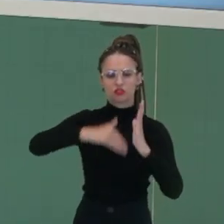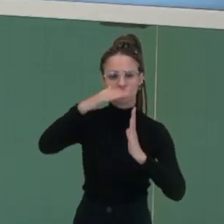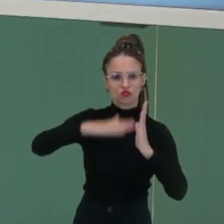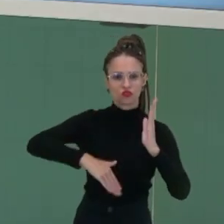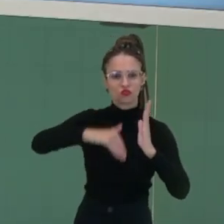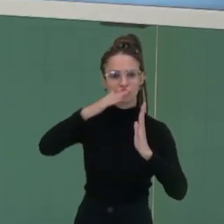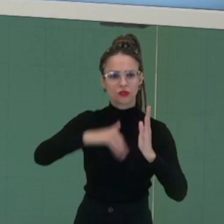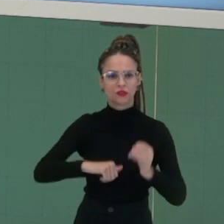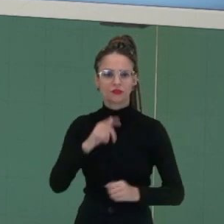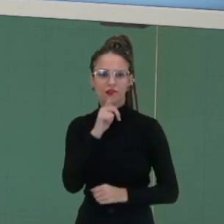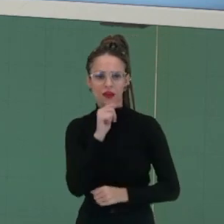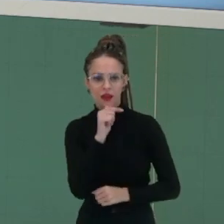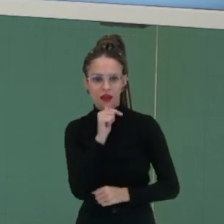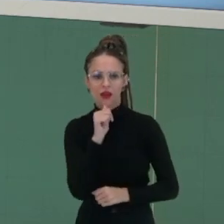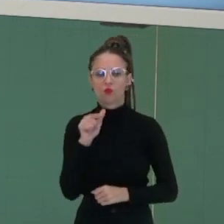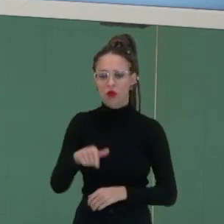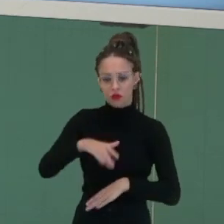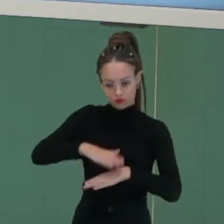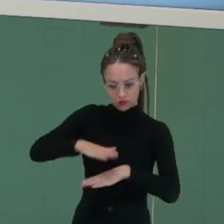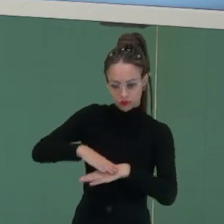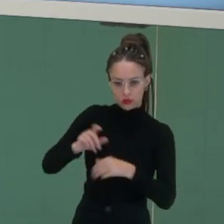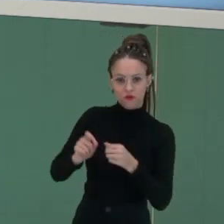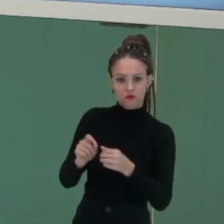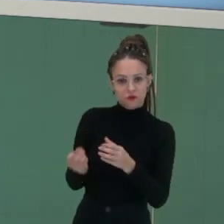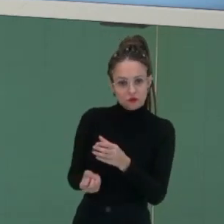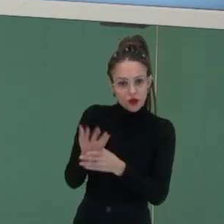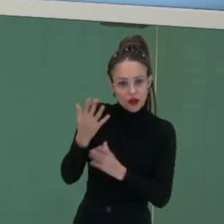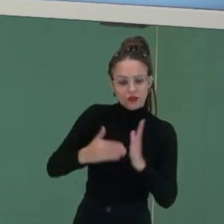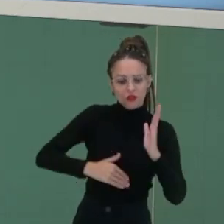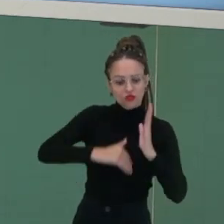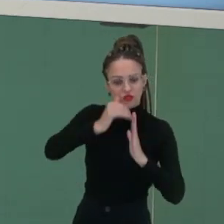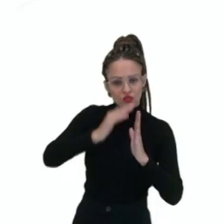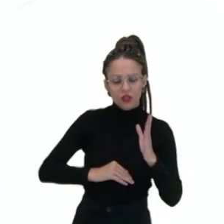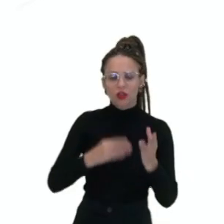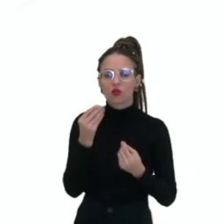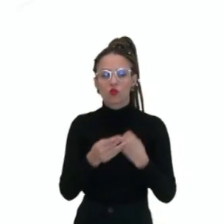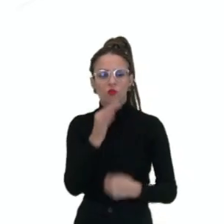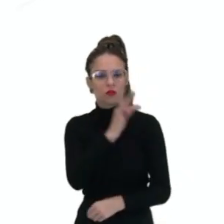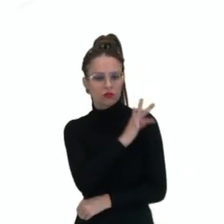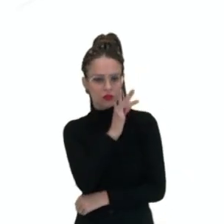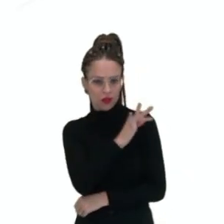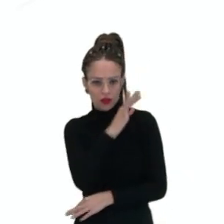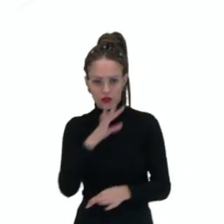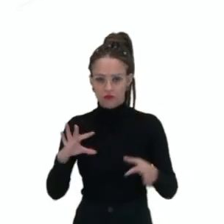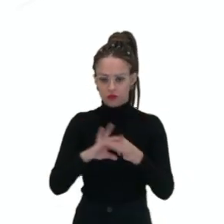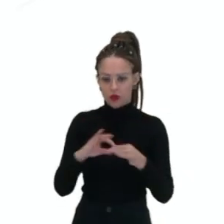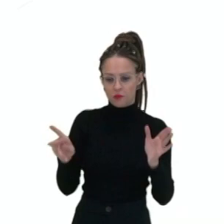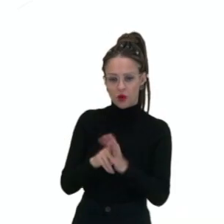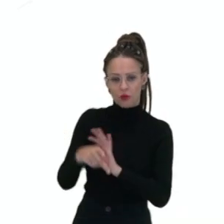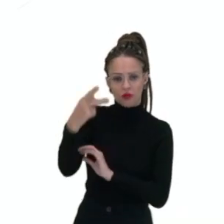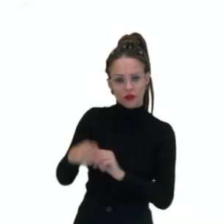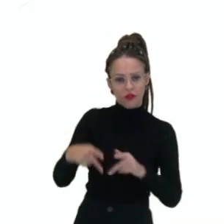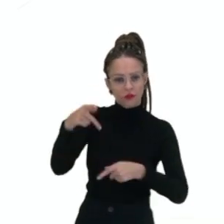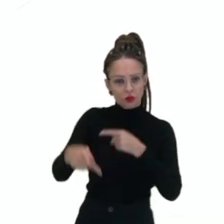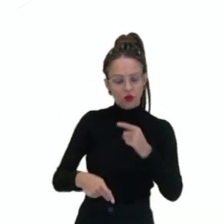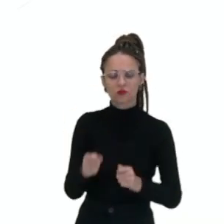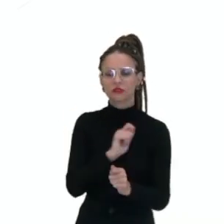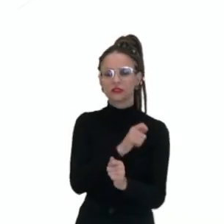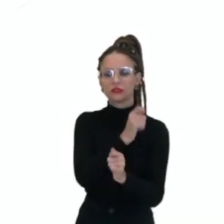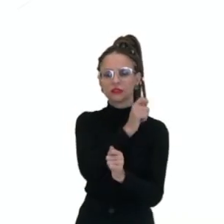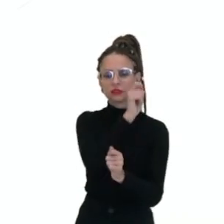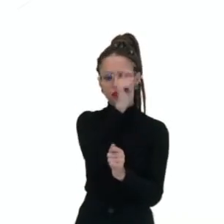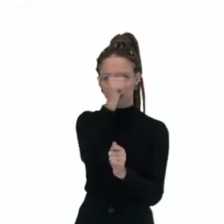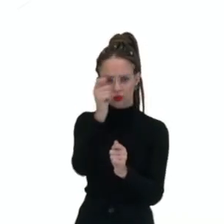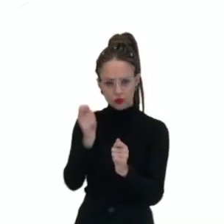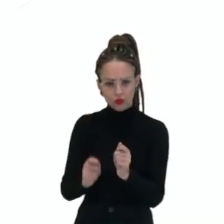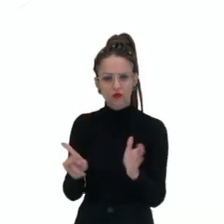água, é produzida aquela tinta através aí de técnicas daqueles nativos. Esculturas em